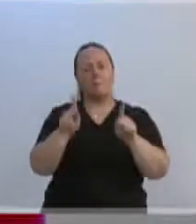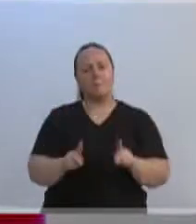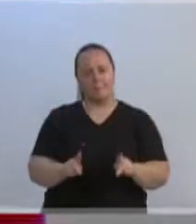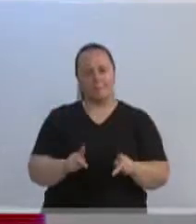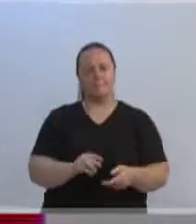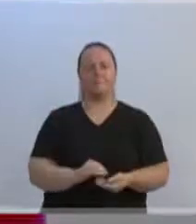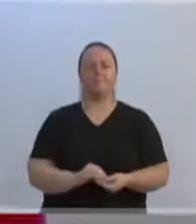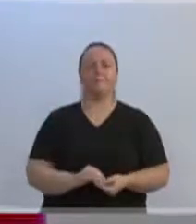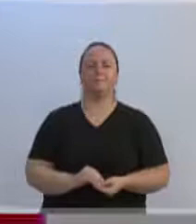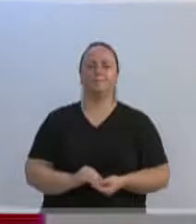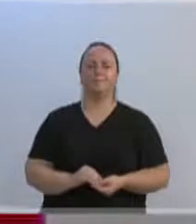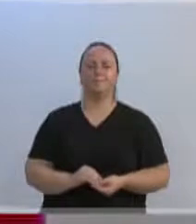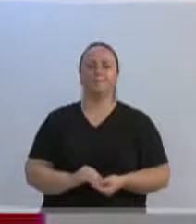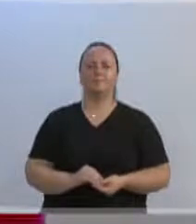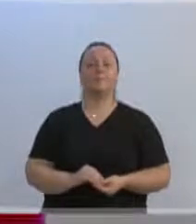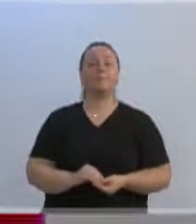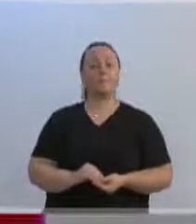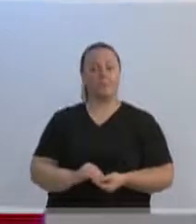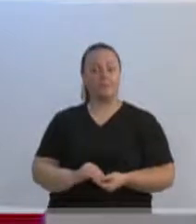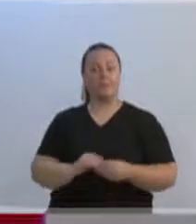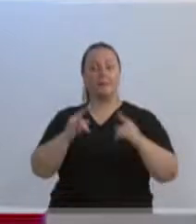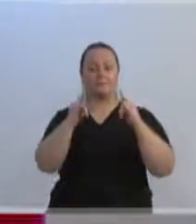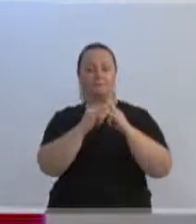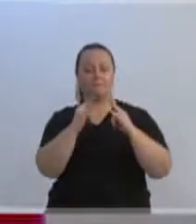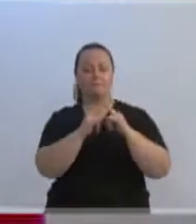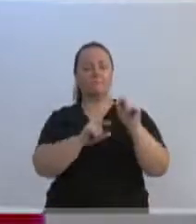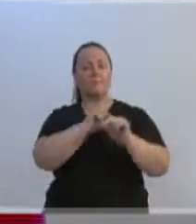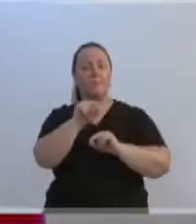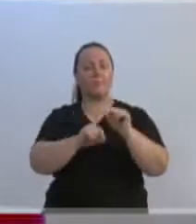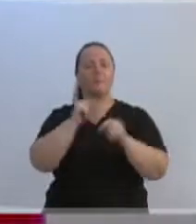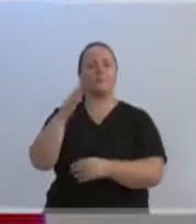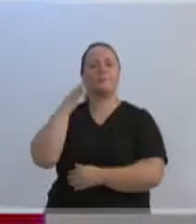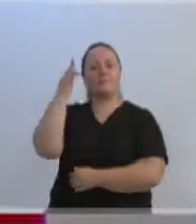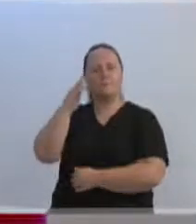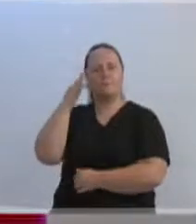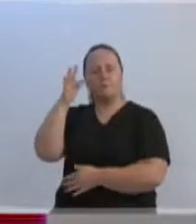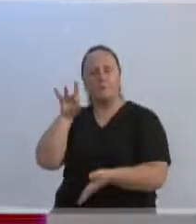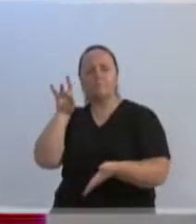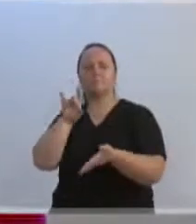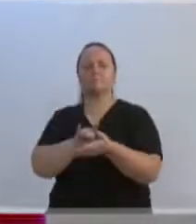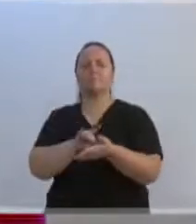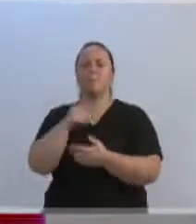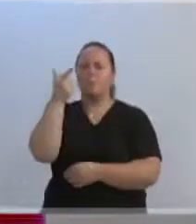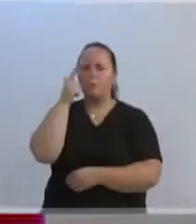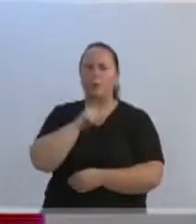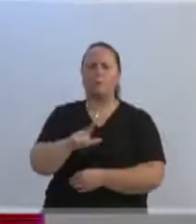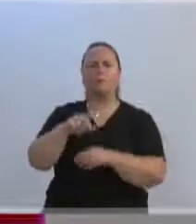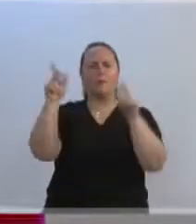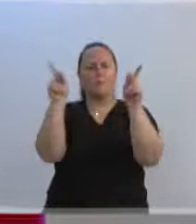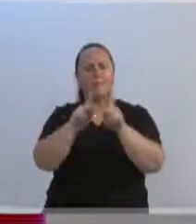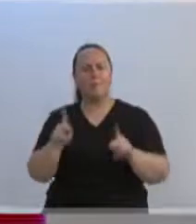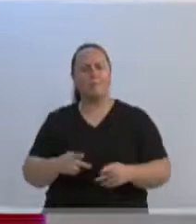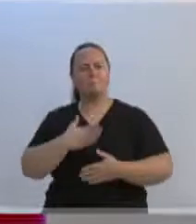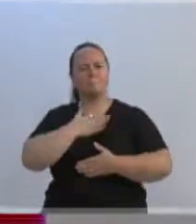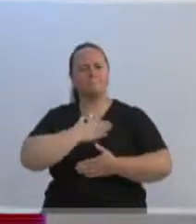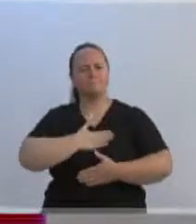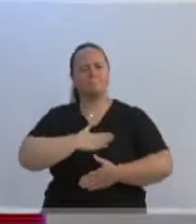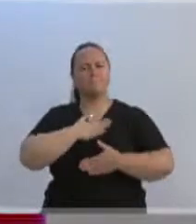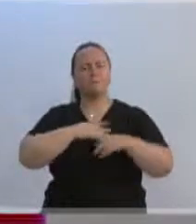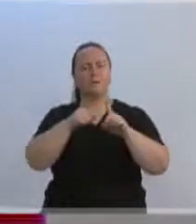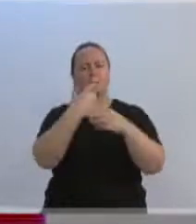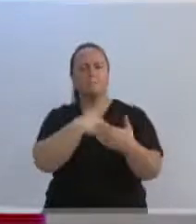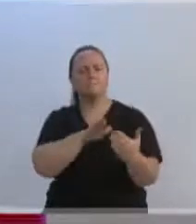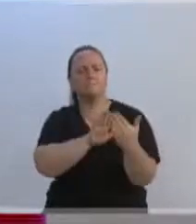temos como filosofia aprender a viver em harmonia para fazer a diferença e enfrentar os desafios